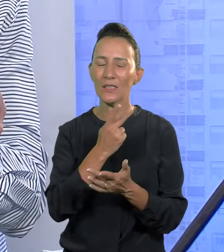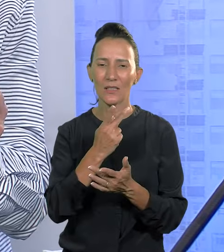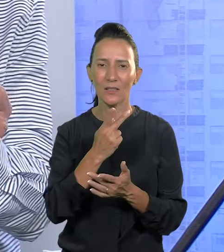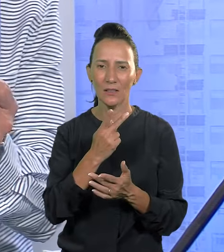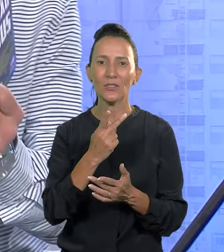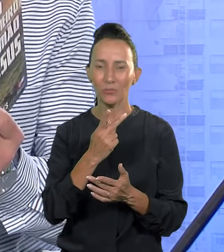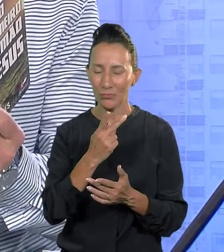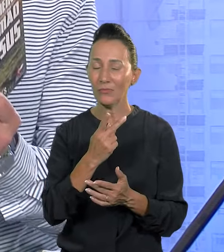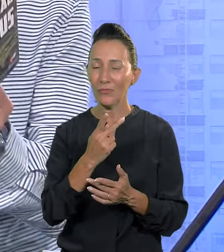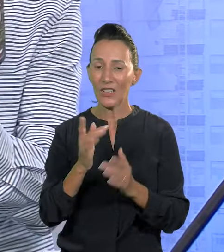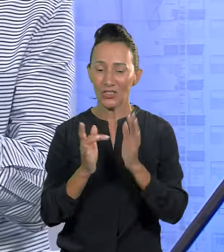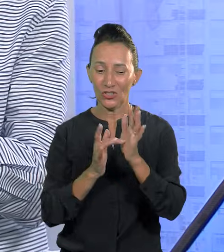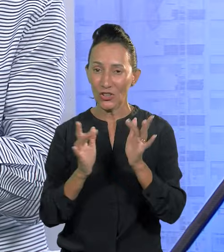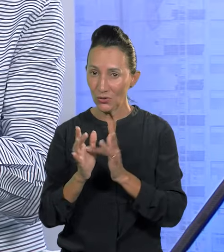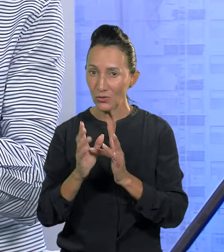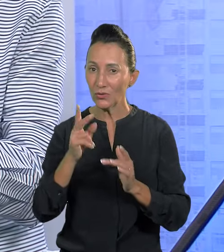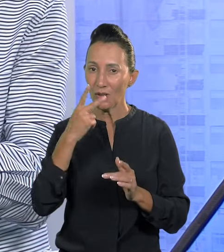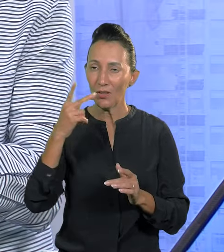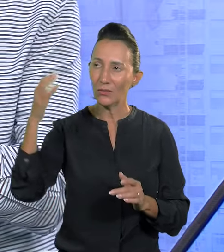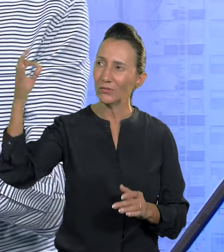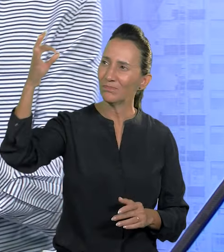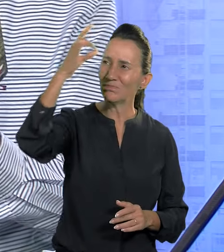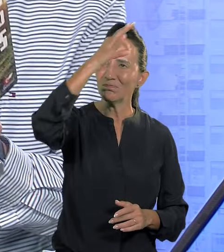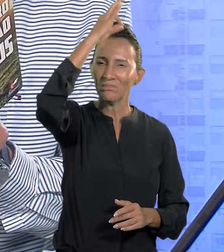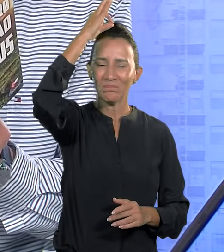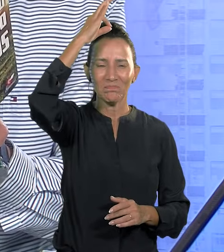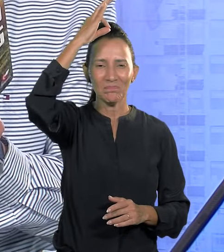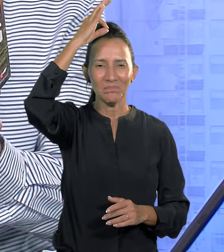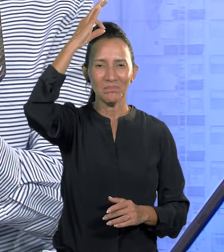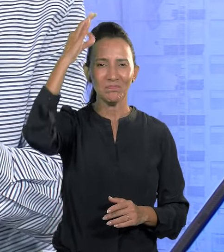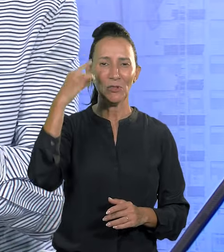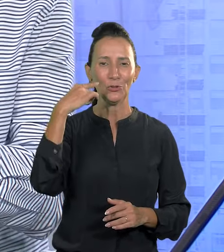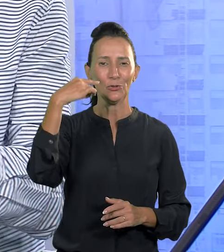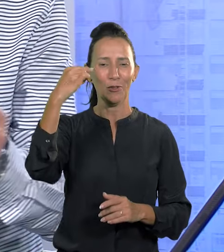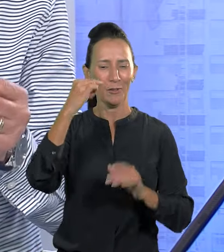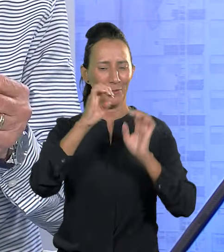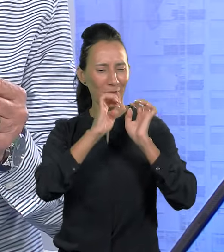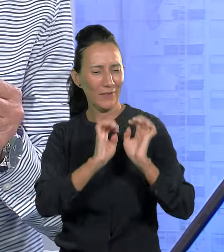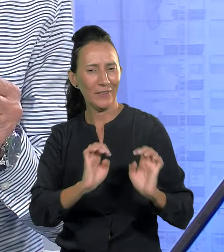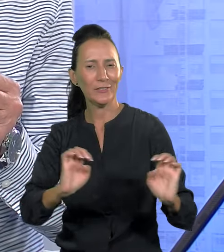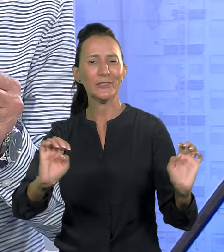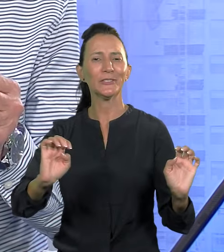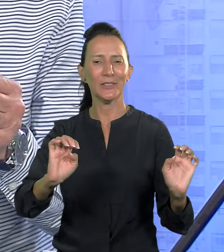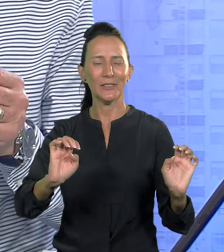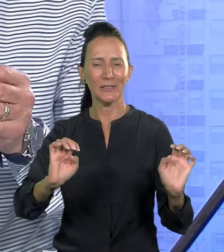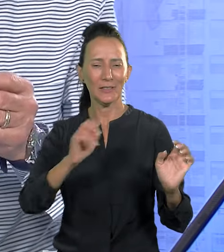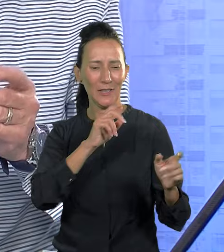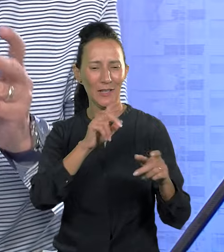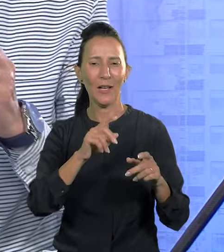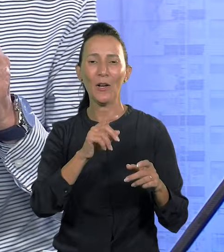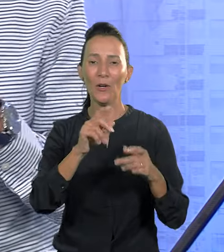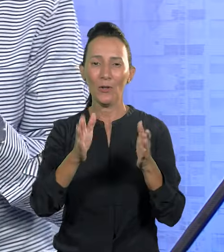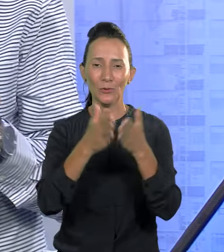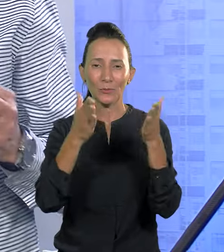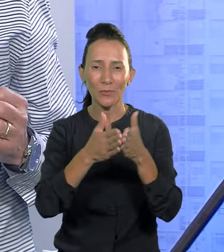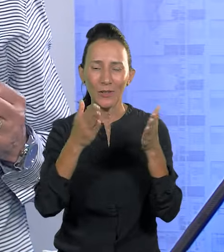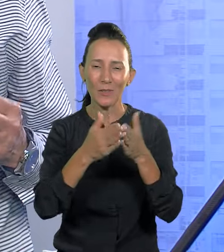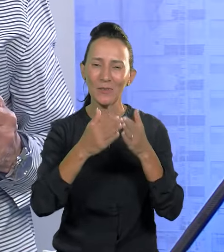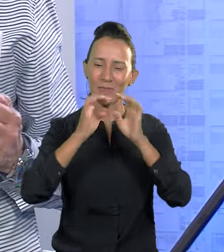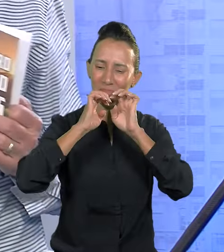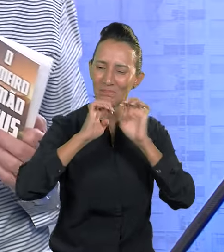vem sobre mim, diz o Senhor Jesus. E ele me ungiu para evangelizar os pobres, enviou-me